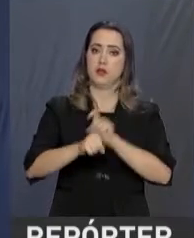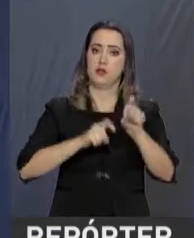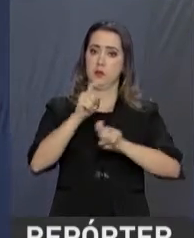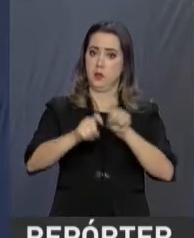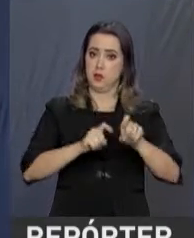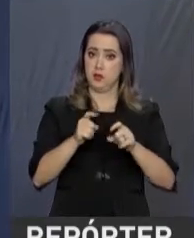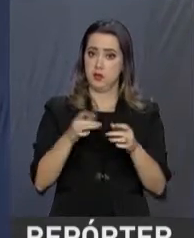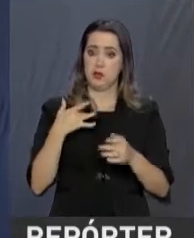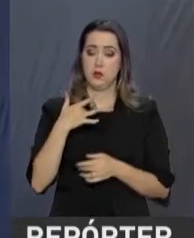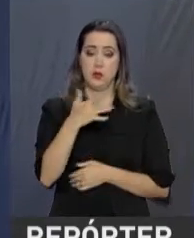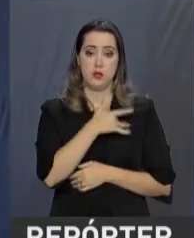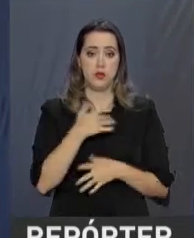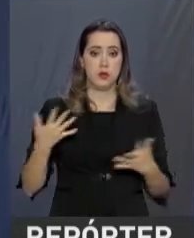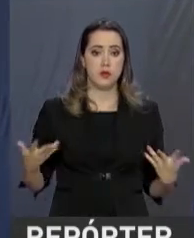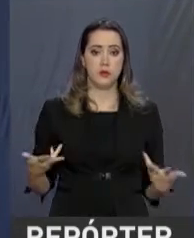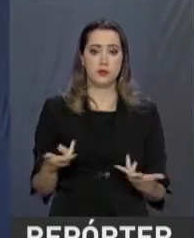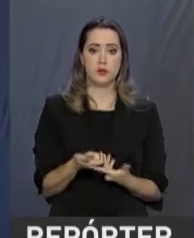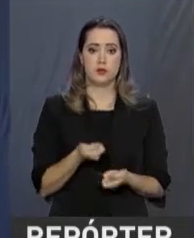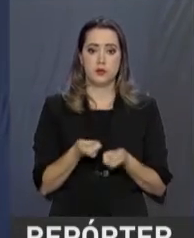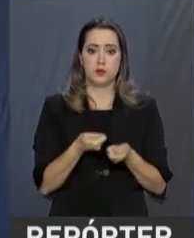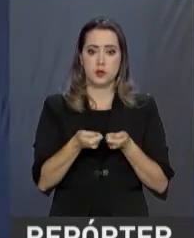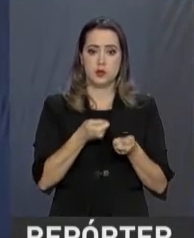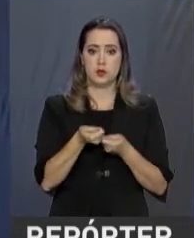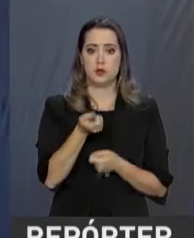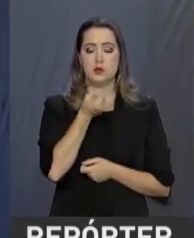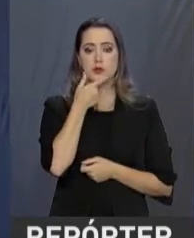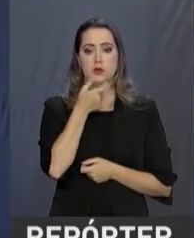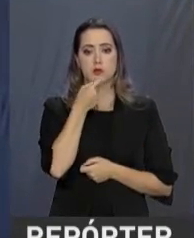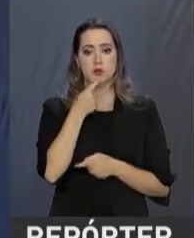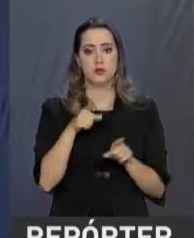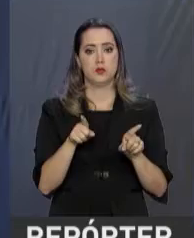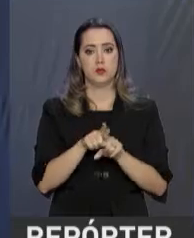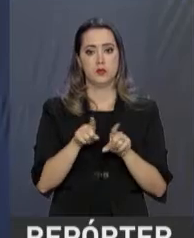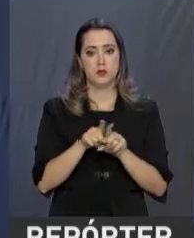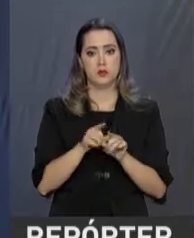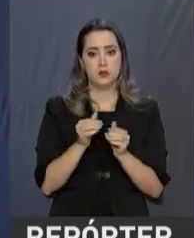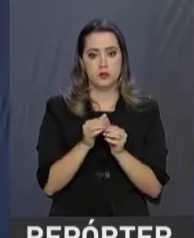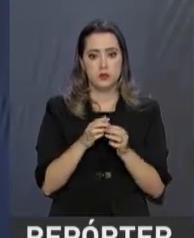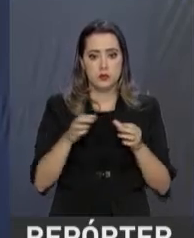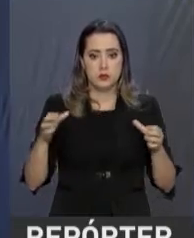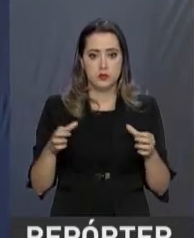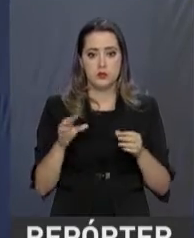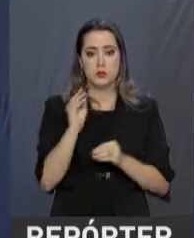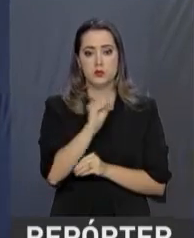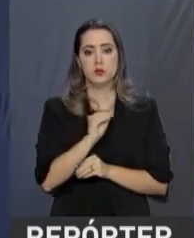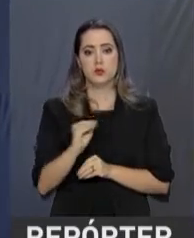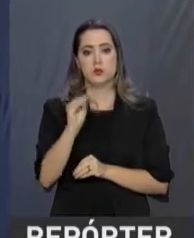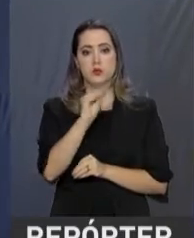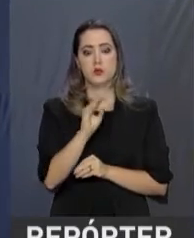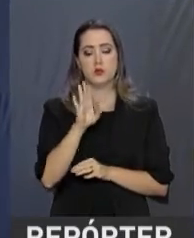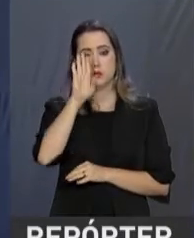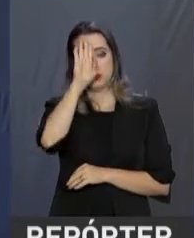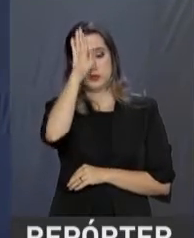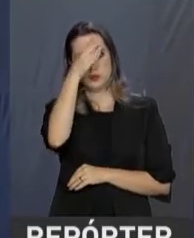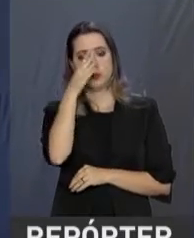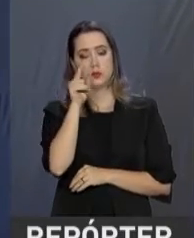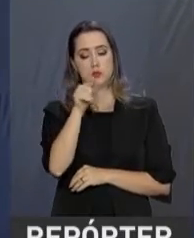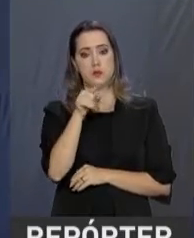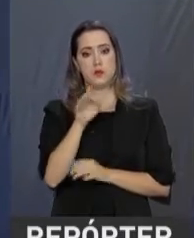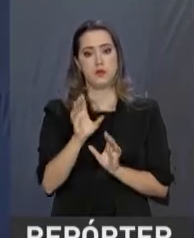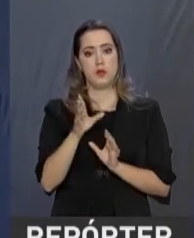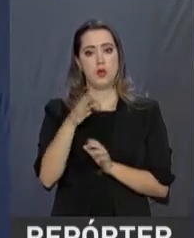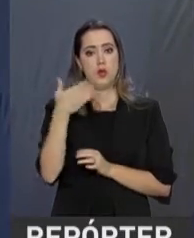remédios se nós conseguirmos ampliar a cobertura principalmente do meu ao coma do tratamento